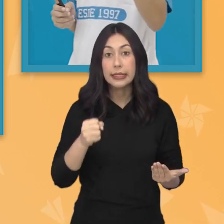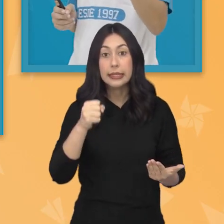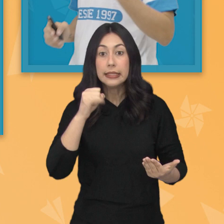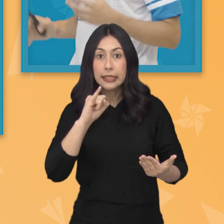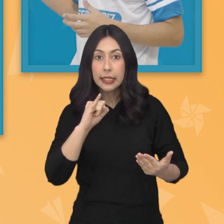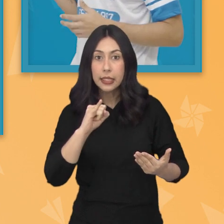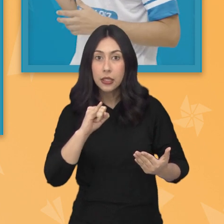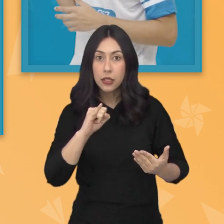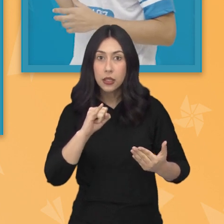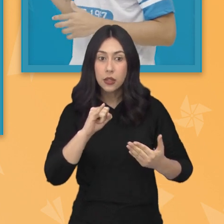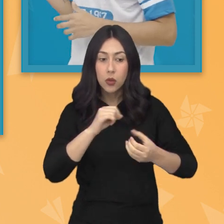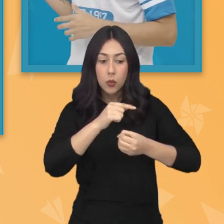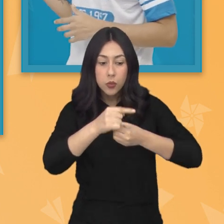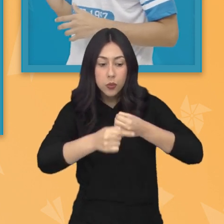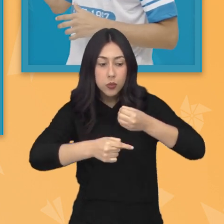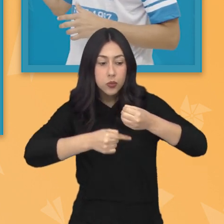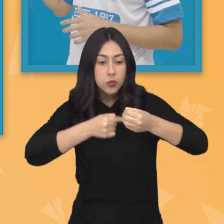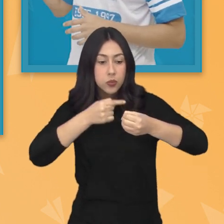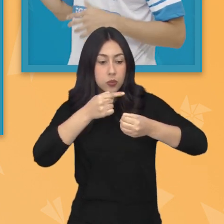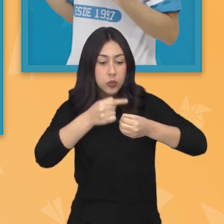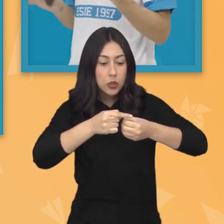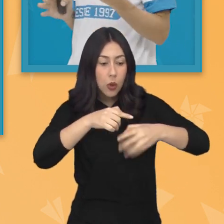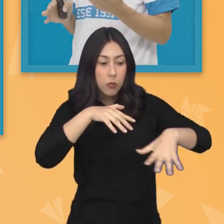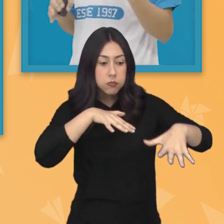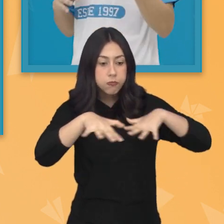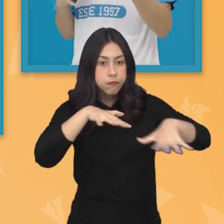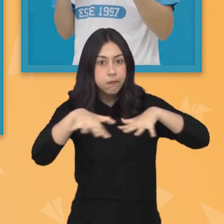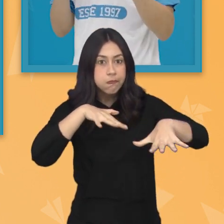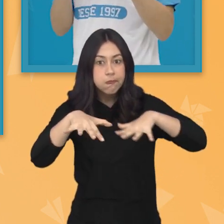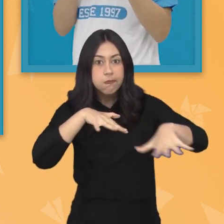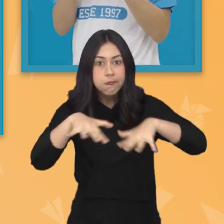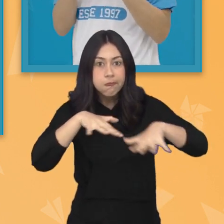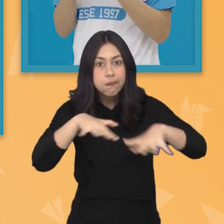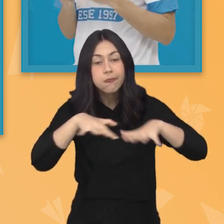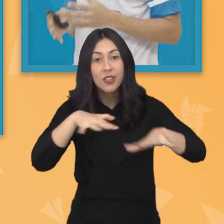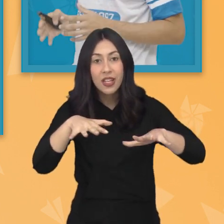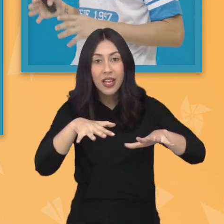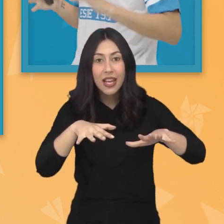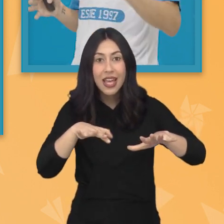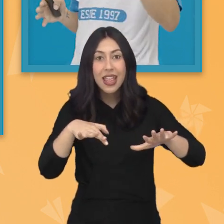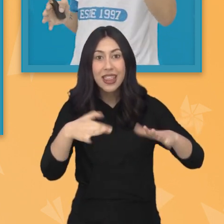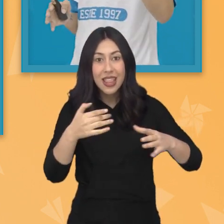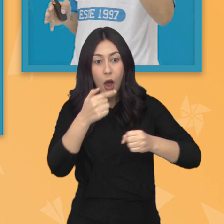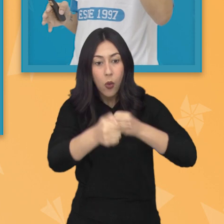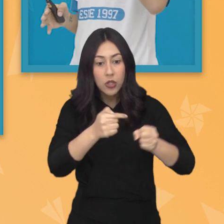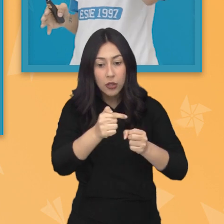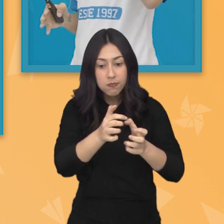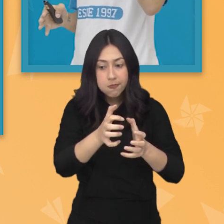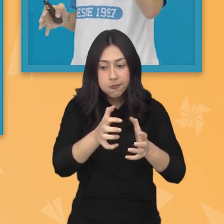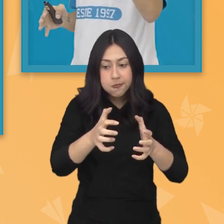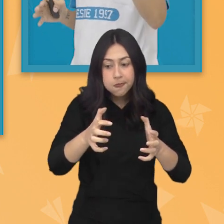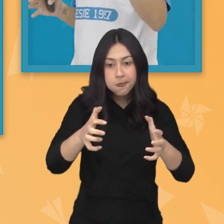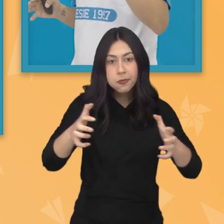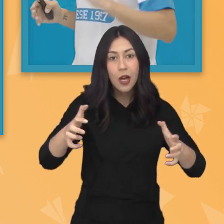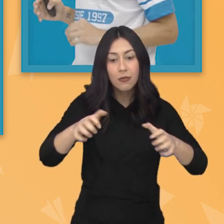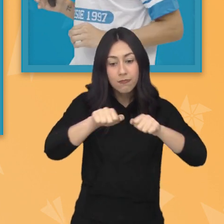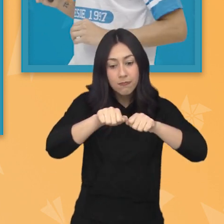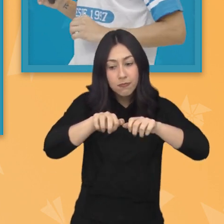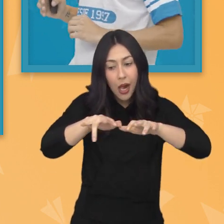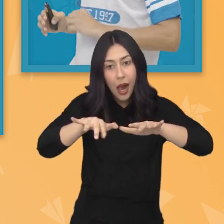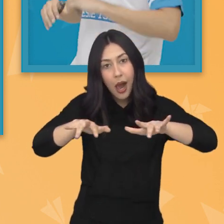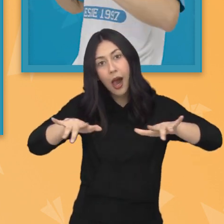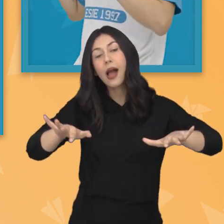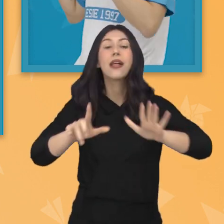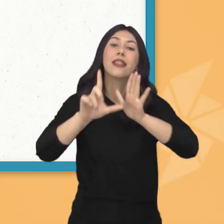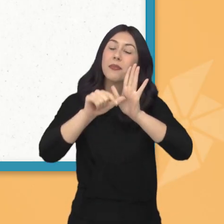de agitação desses átomos, a perda dessa agregação de átomos, que a gente vai ver de uma maneira, numa imagem já vocês